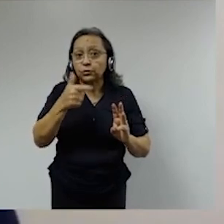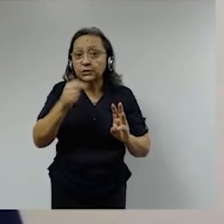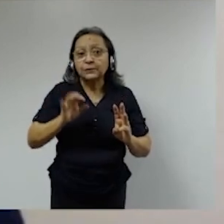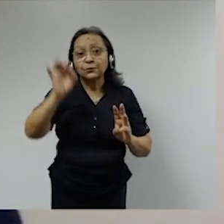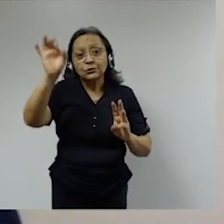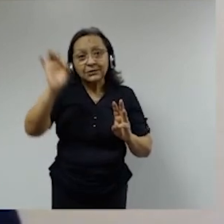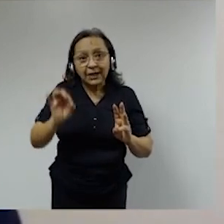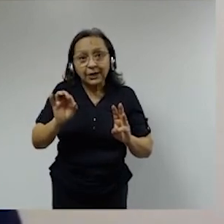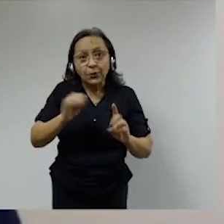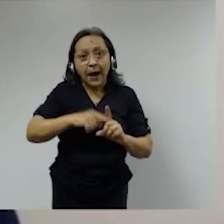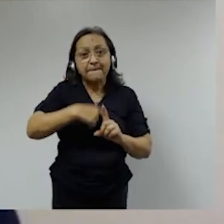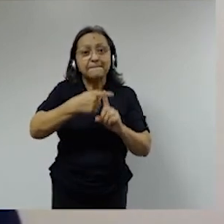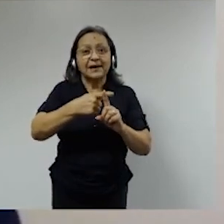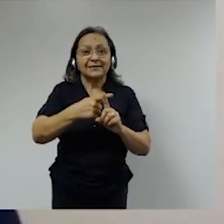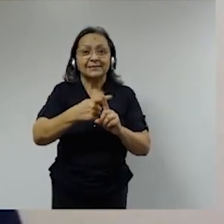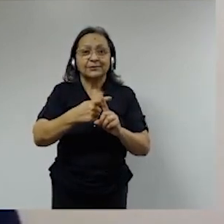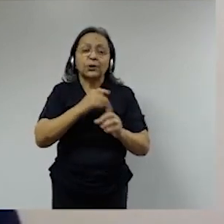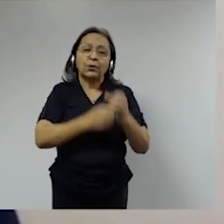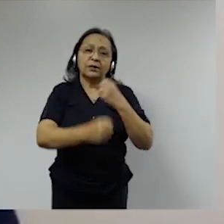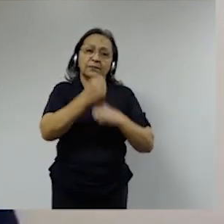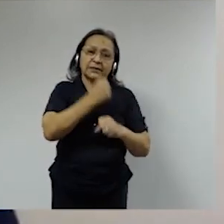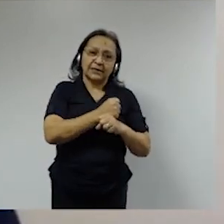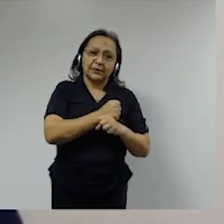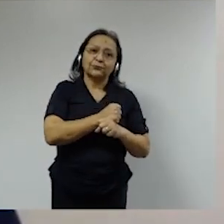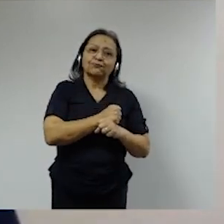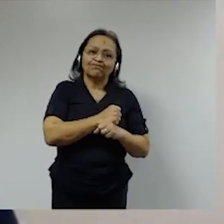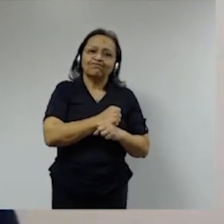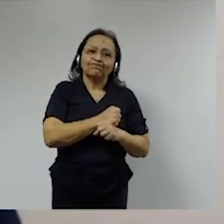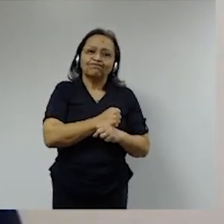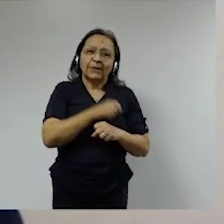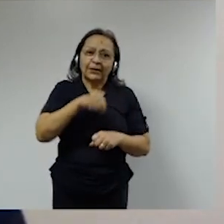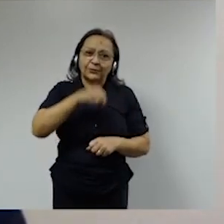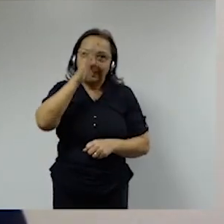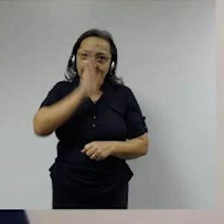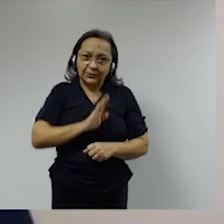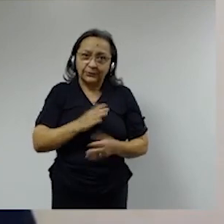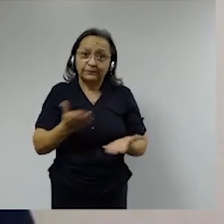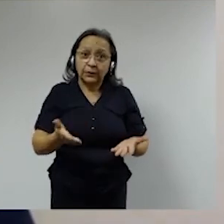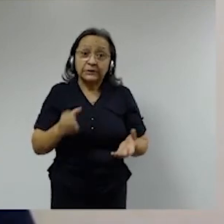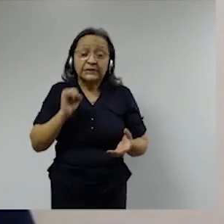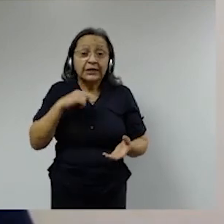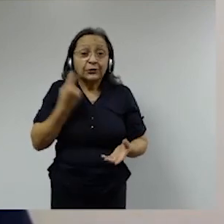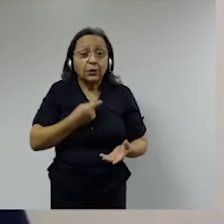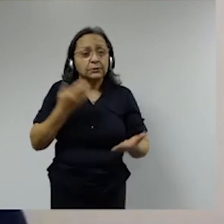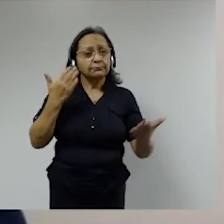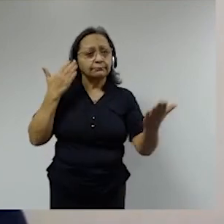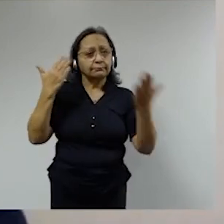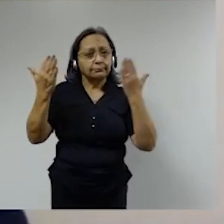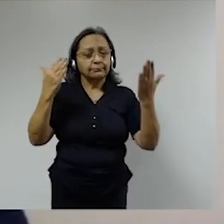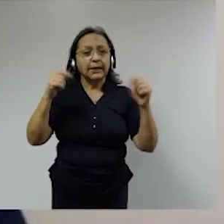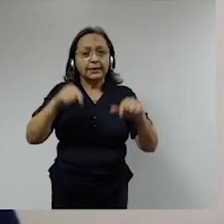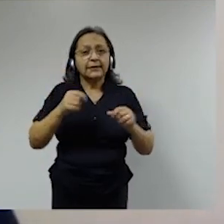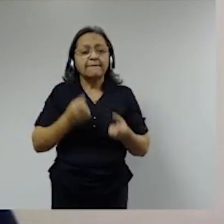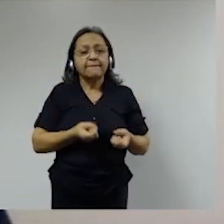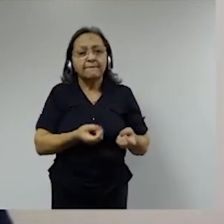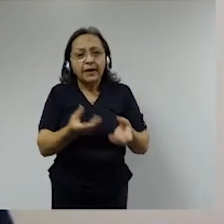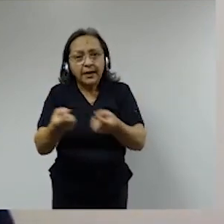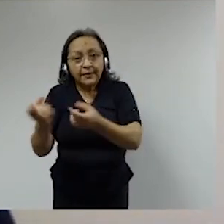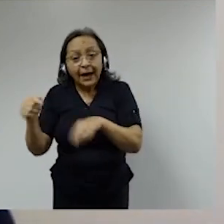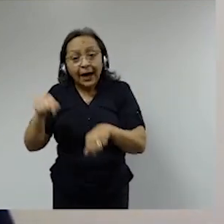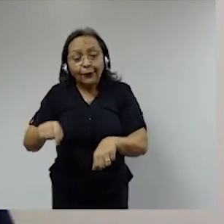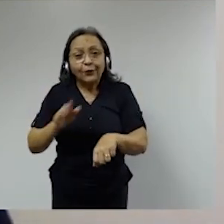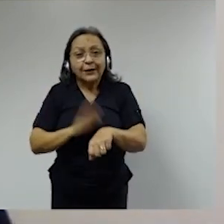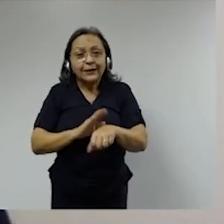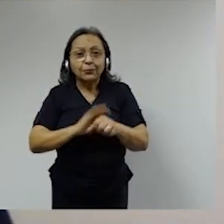26,7% nas vendas pelo comércio eletrônico no nosso país. Mas se nós compararmos essas vendas no período da